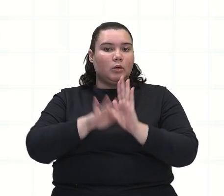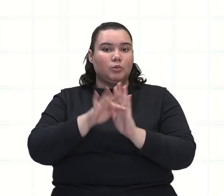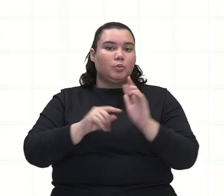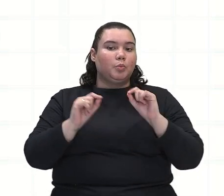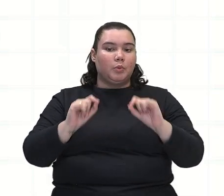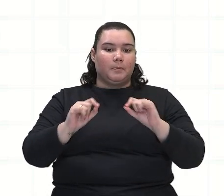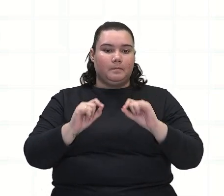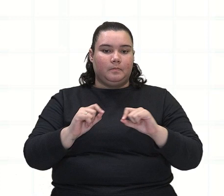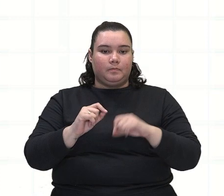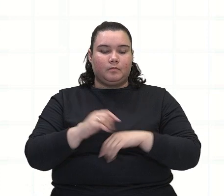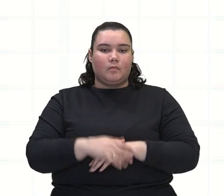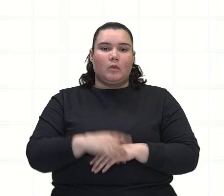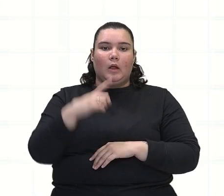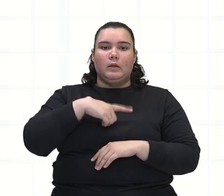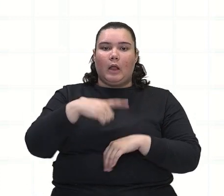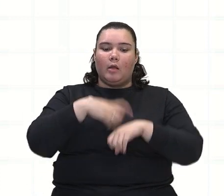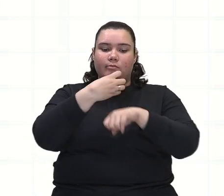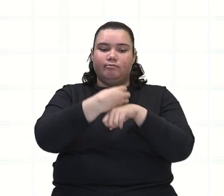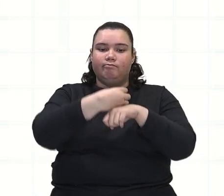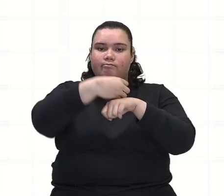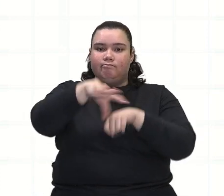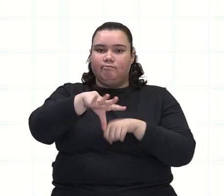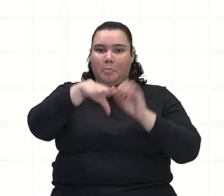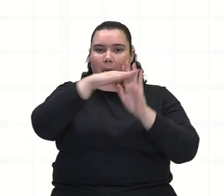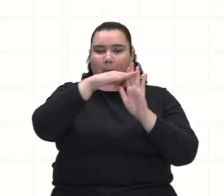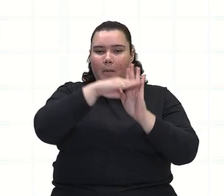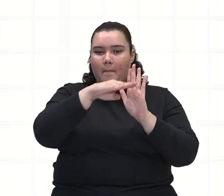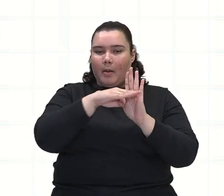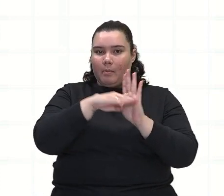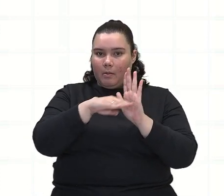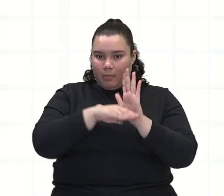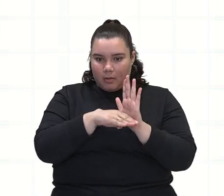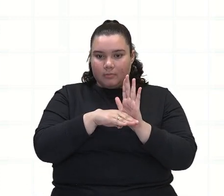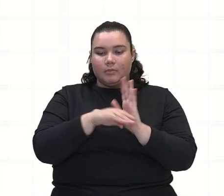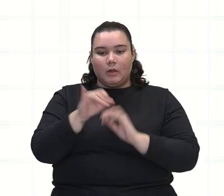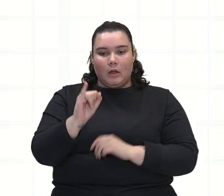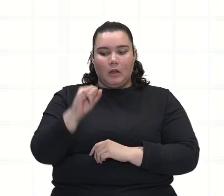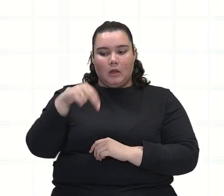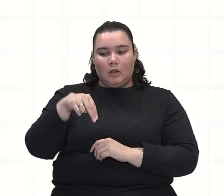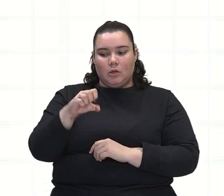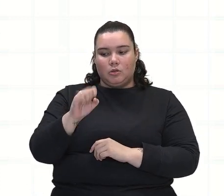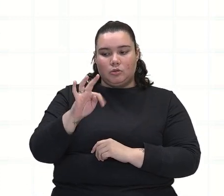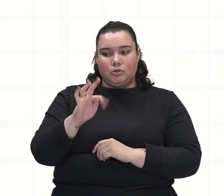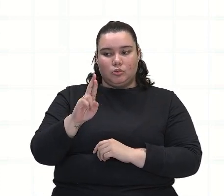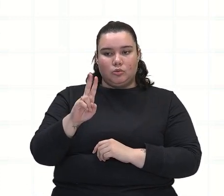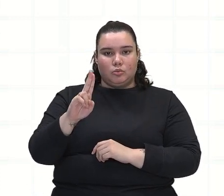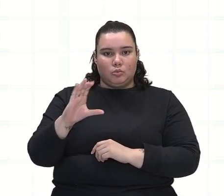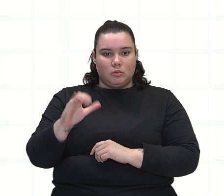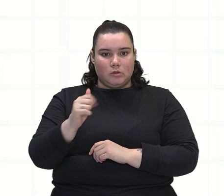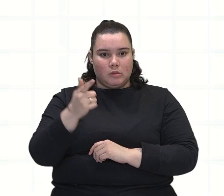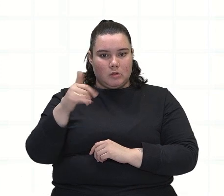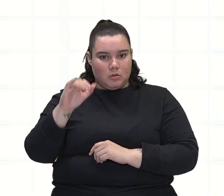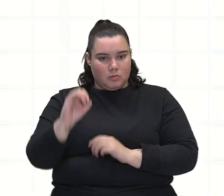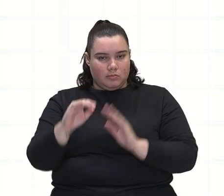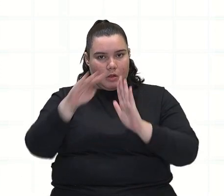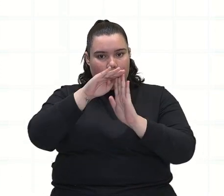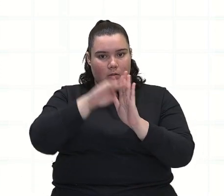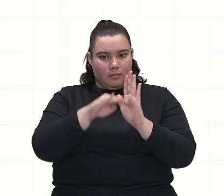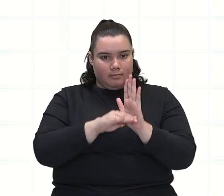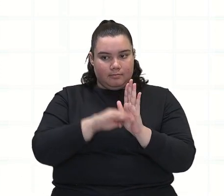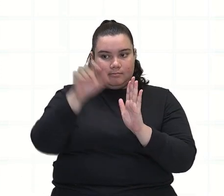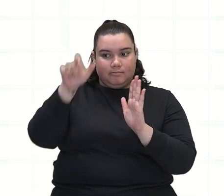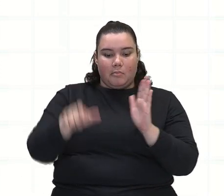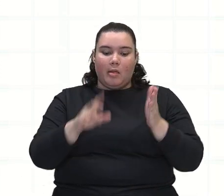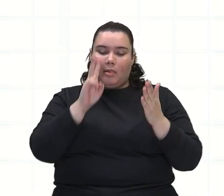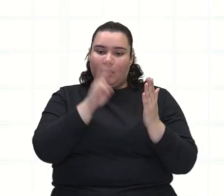que traz instruções, por isso esse nome, né? Injuntivo ou instrucional. Traz instruções ao